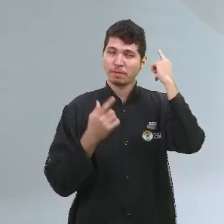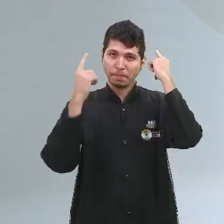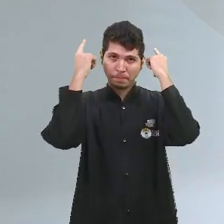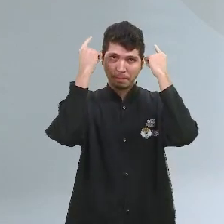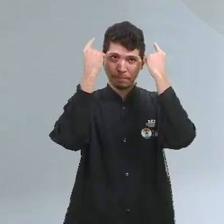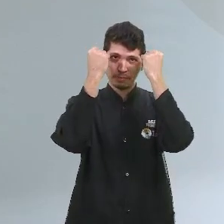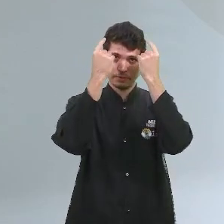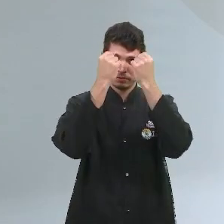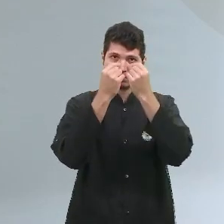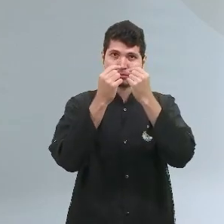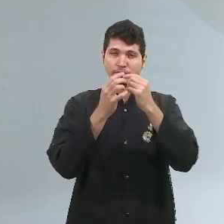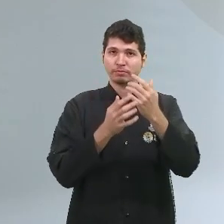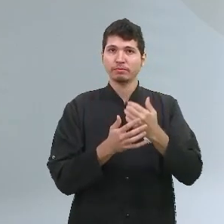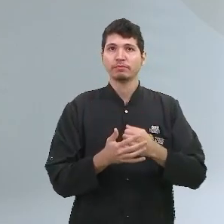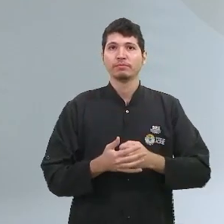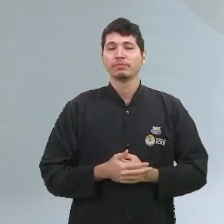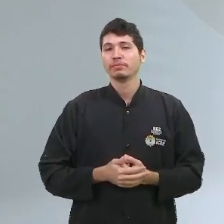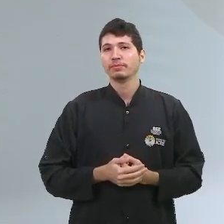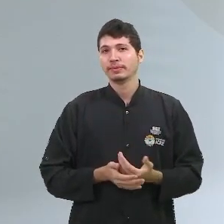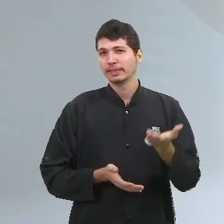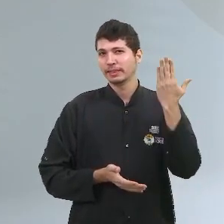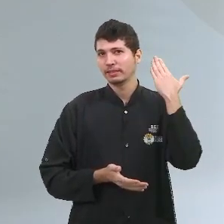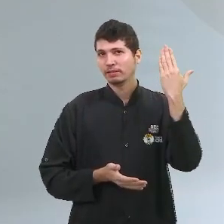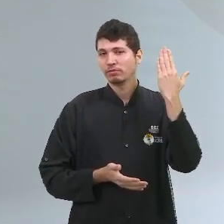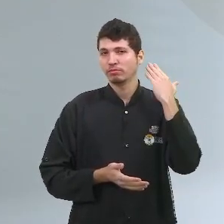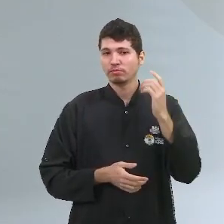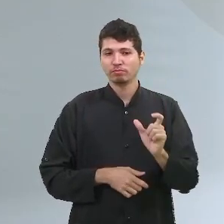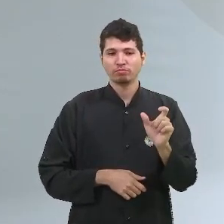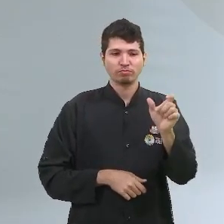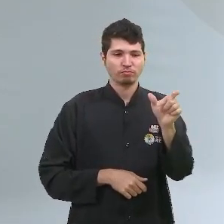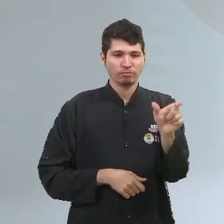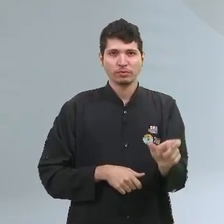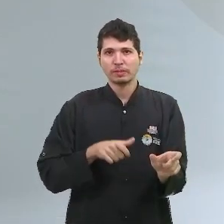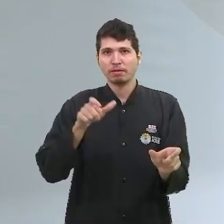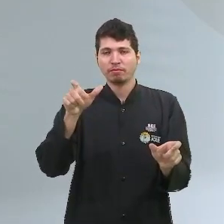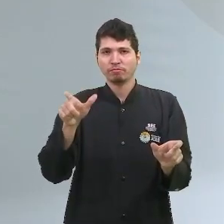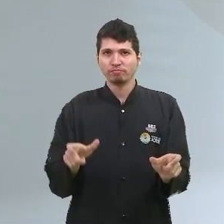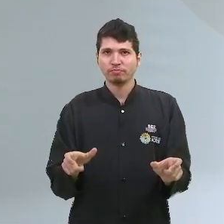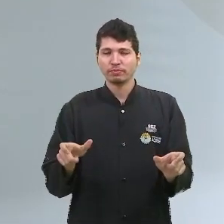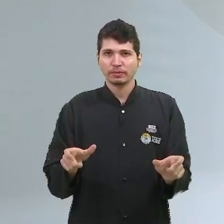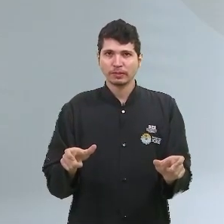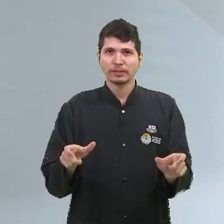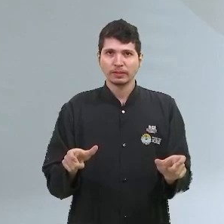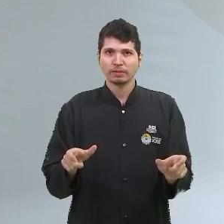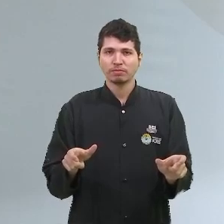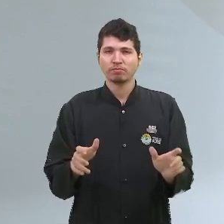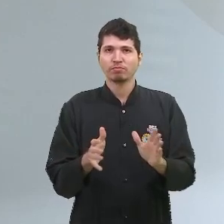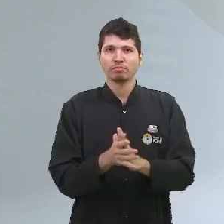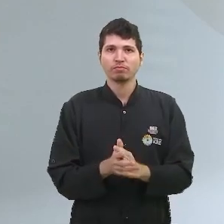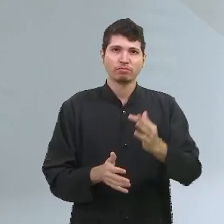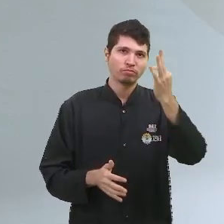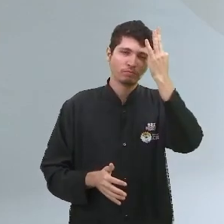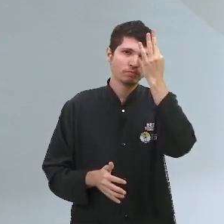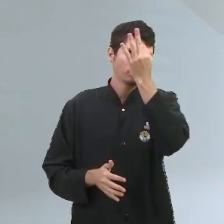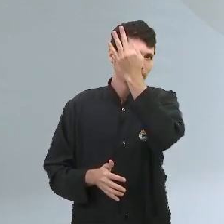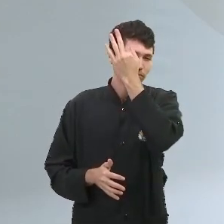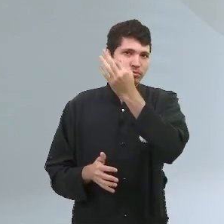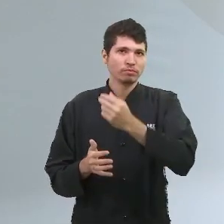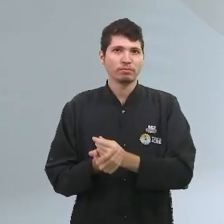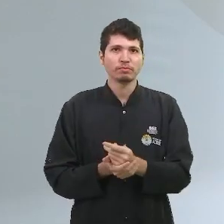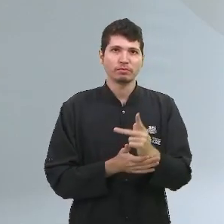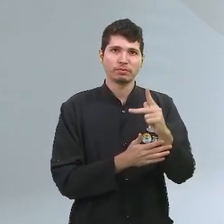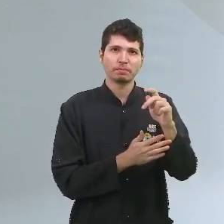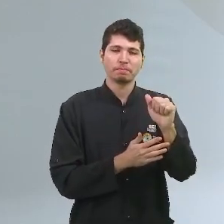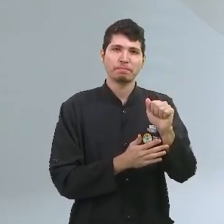antiga já dois grandes pensadores dois grandes filósofos pré-socráticos Parmênides de